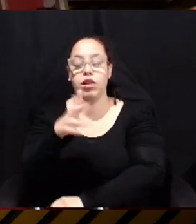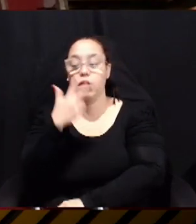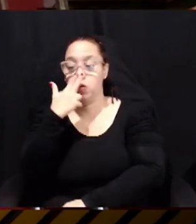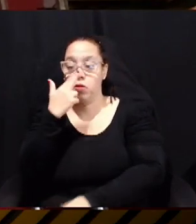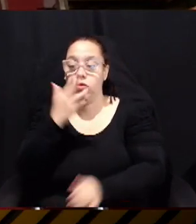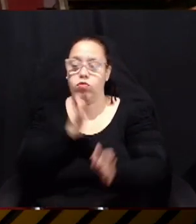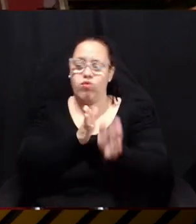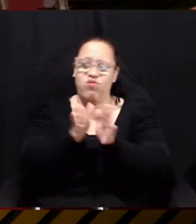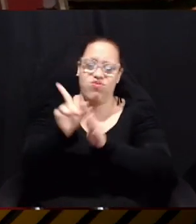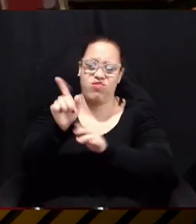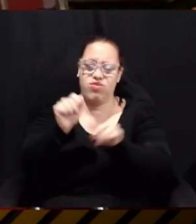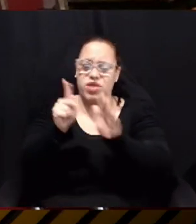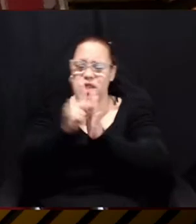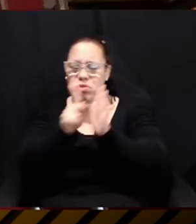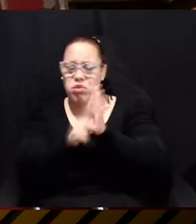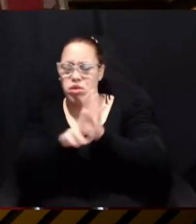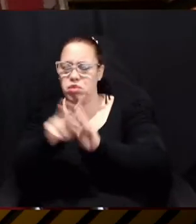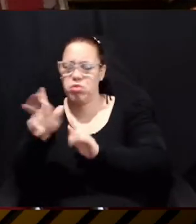muito diferentes, assim.